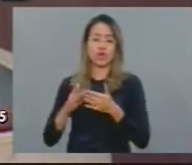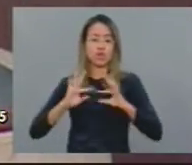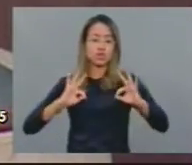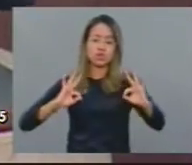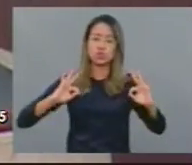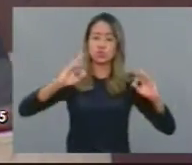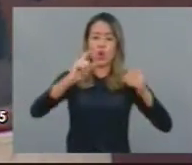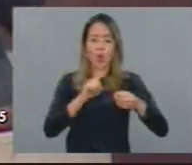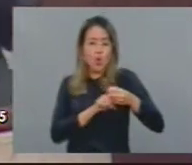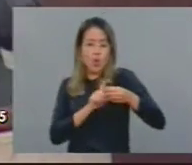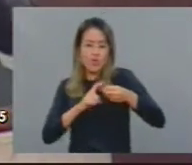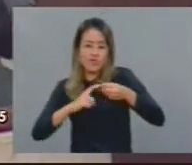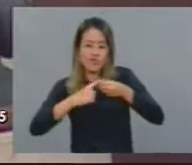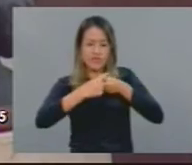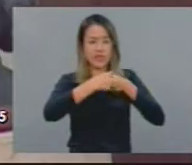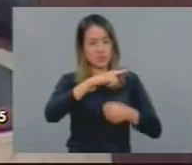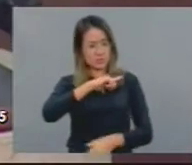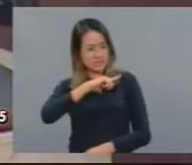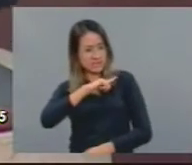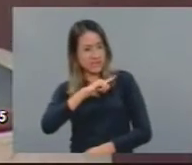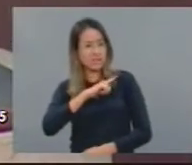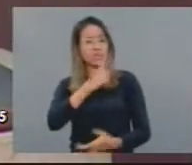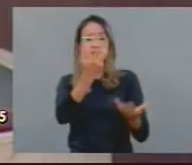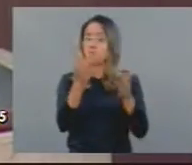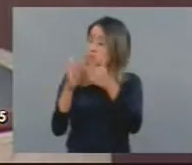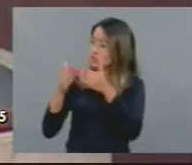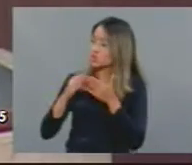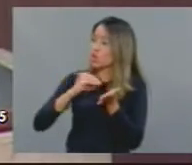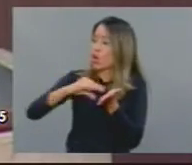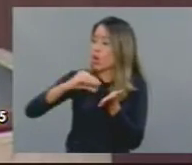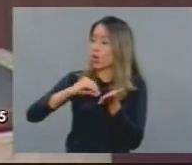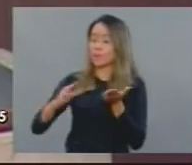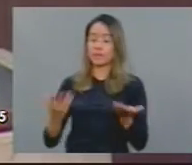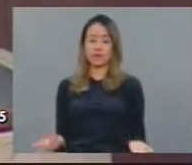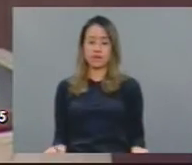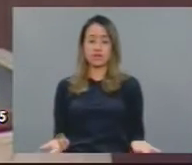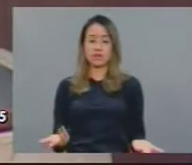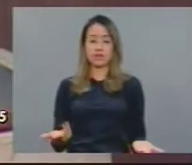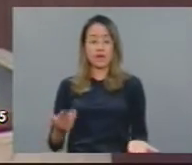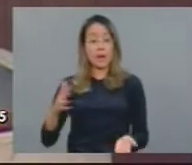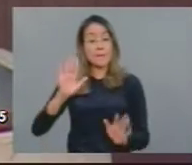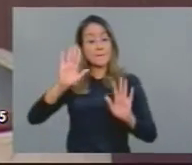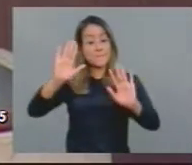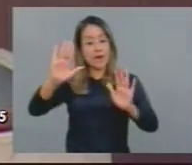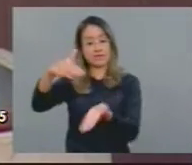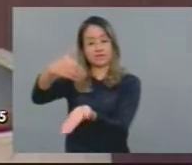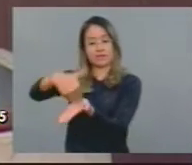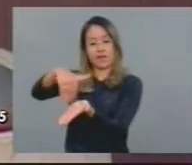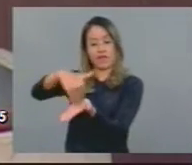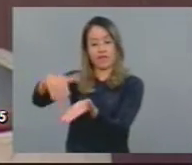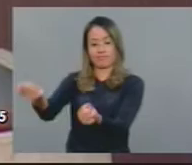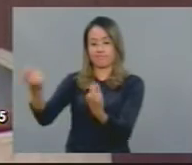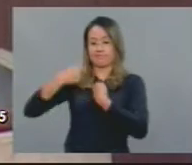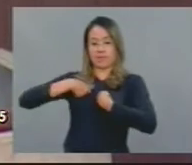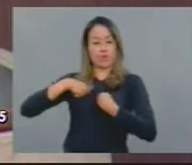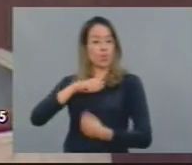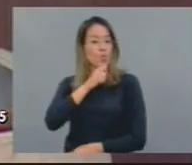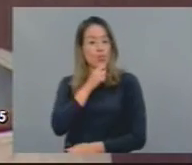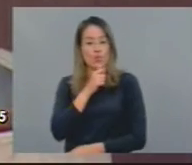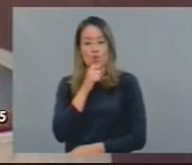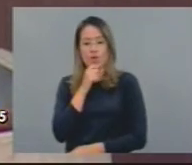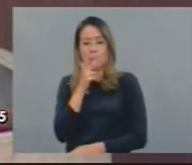especializada, porque há poucos, na verdade só há uma delegada na delegacia especializada. Estas torturas não são